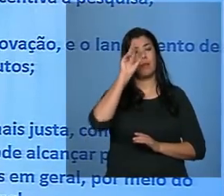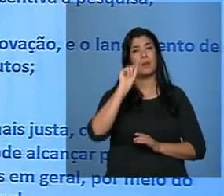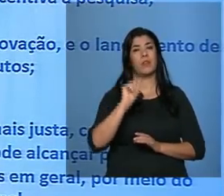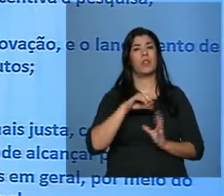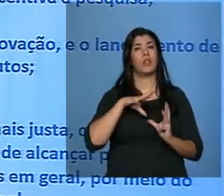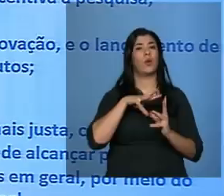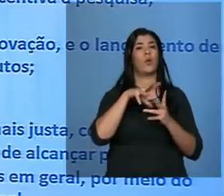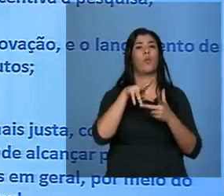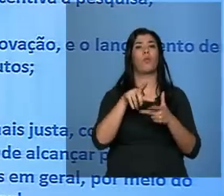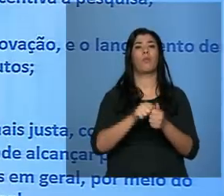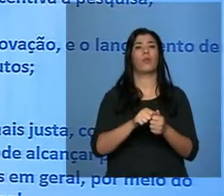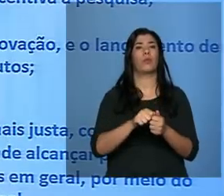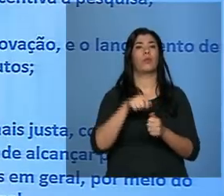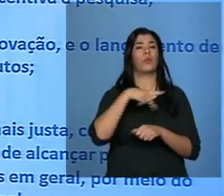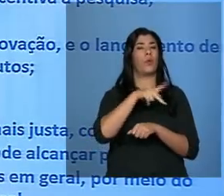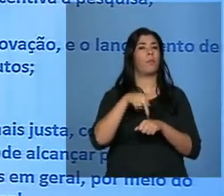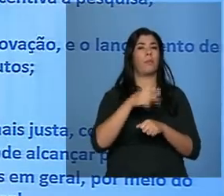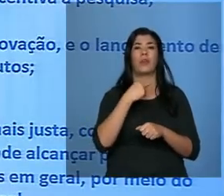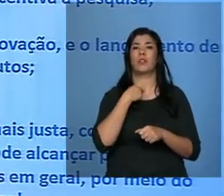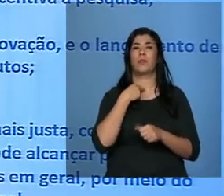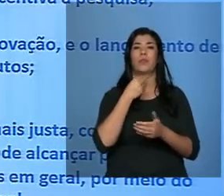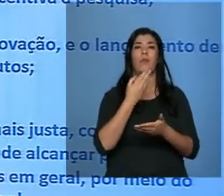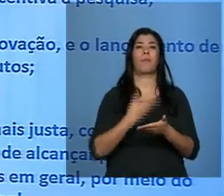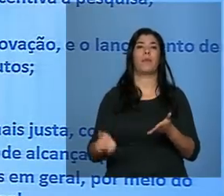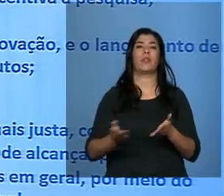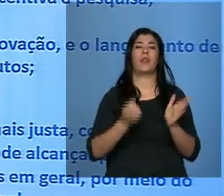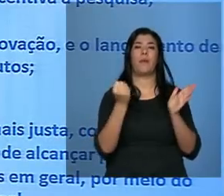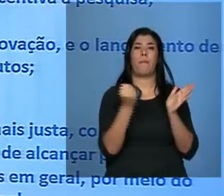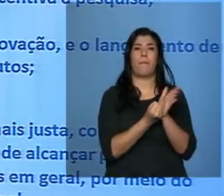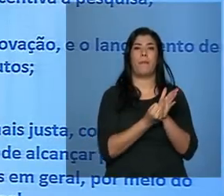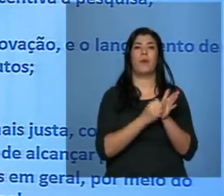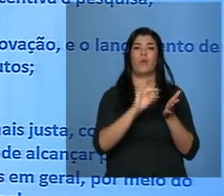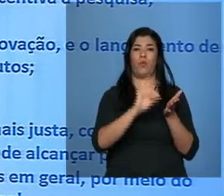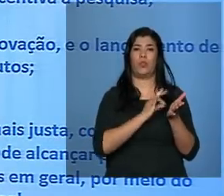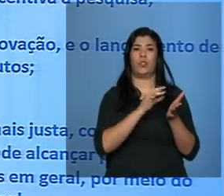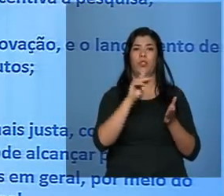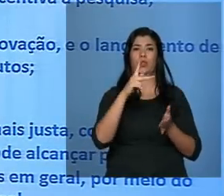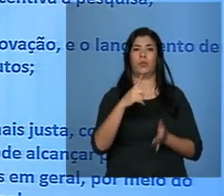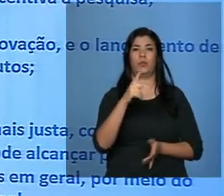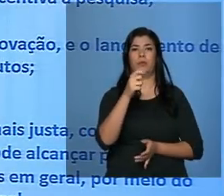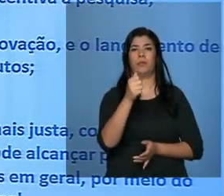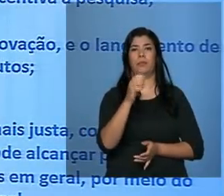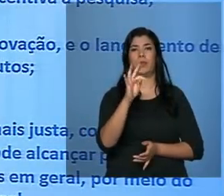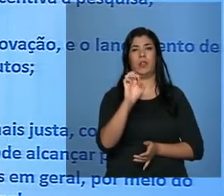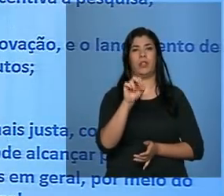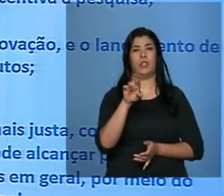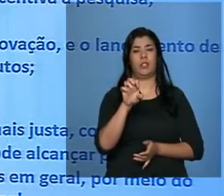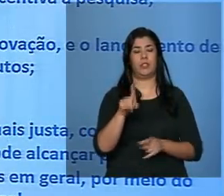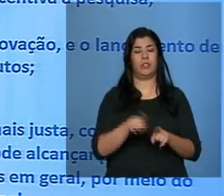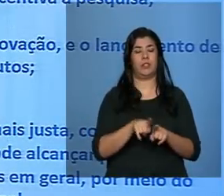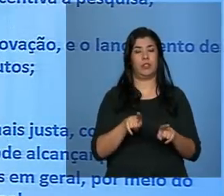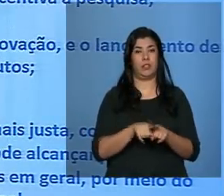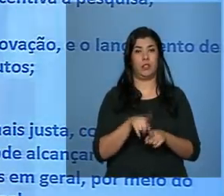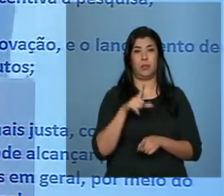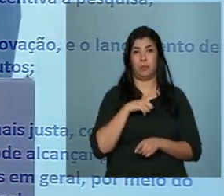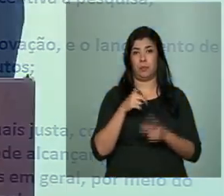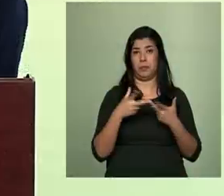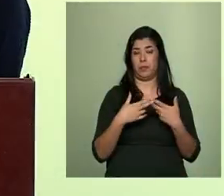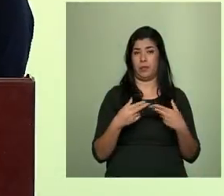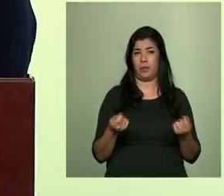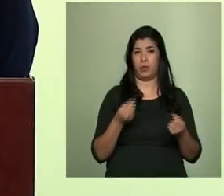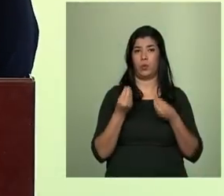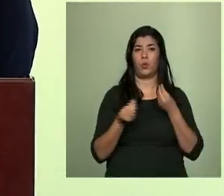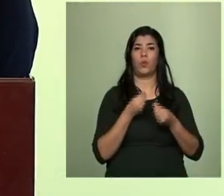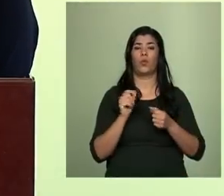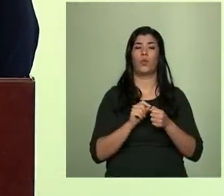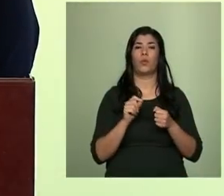país não pode perder essa oportunidade. Tá? E, finalmente, tem a questão da